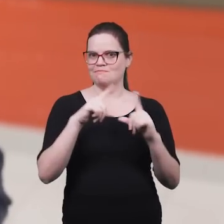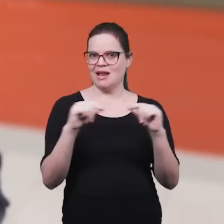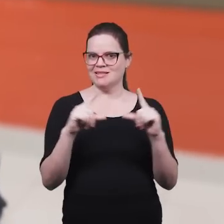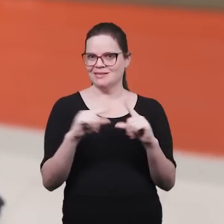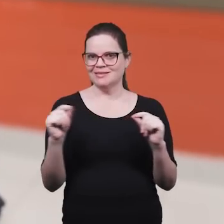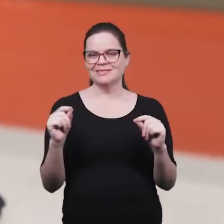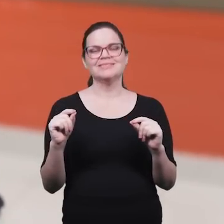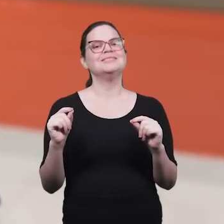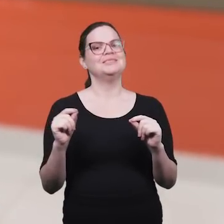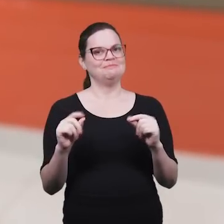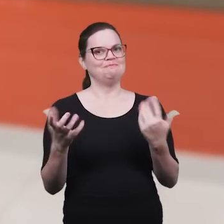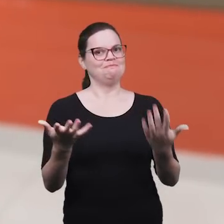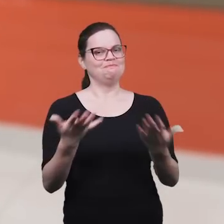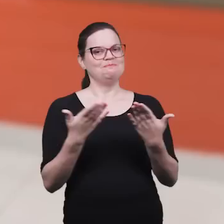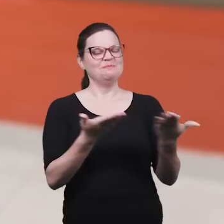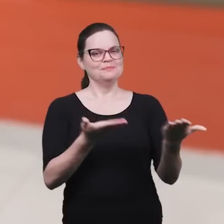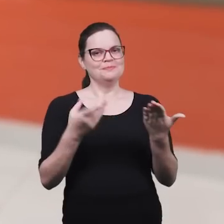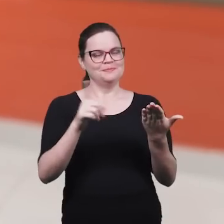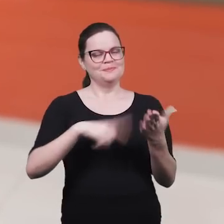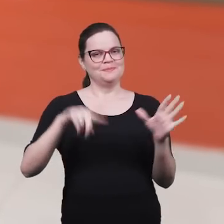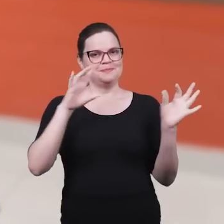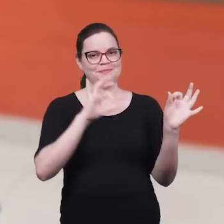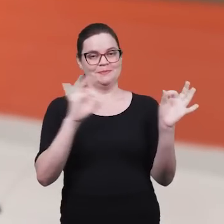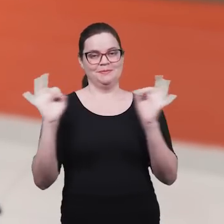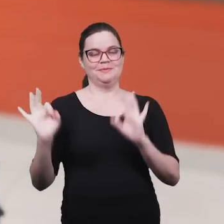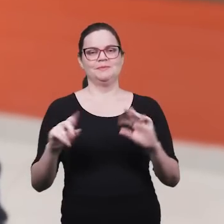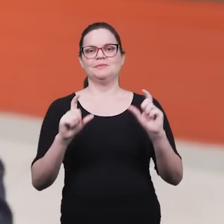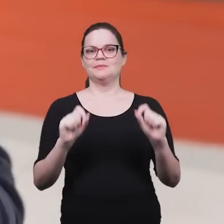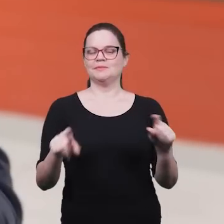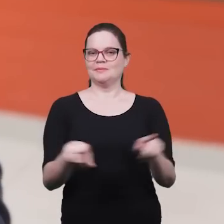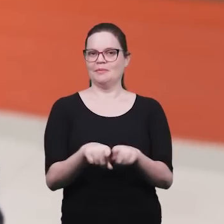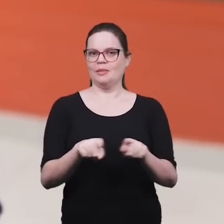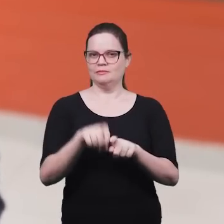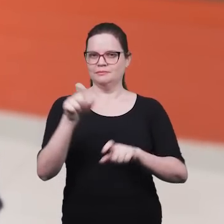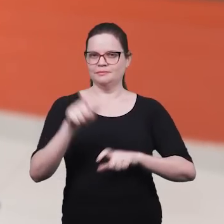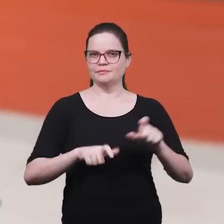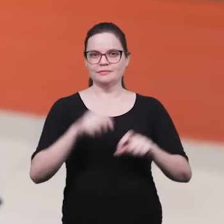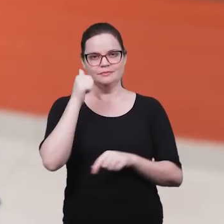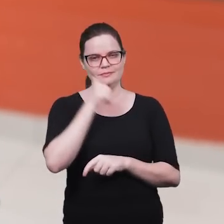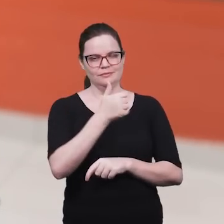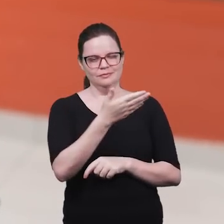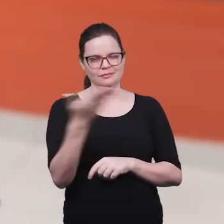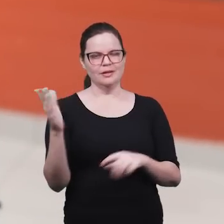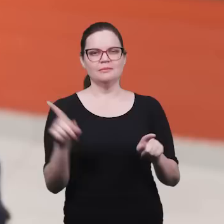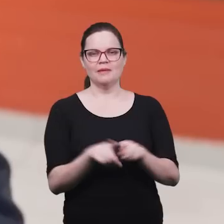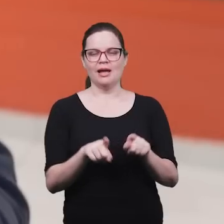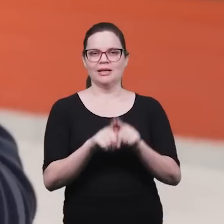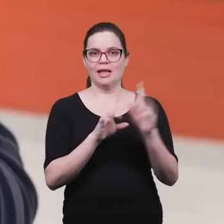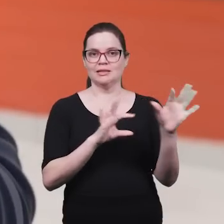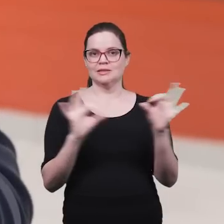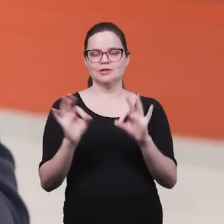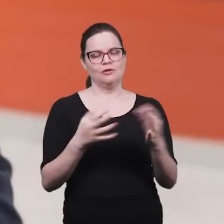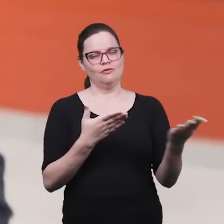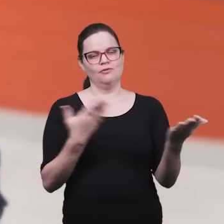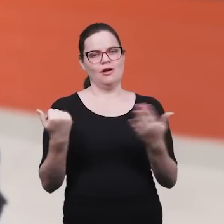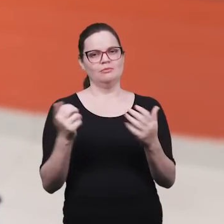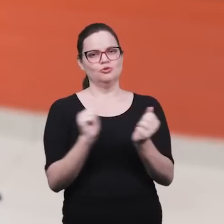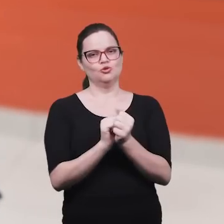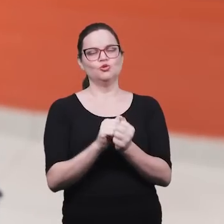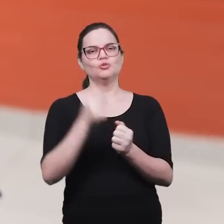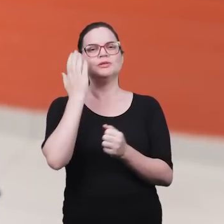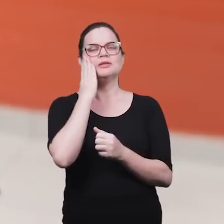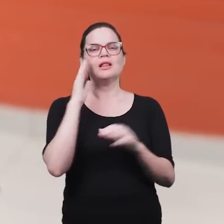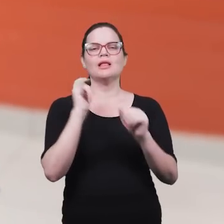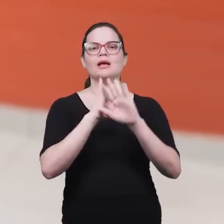aqui em Brasília. E eu queria convidar o senhor que nos assiste, a senhora que está nos prestigiando com a sua audiência, a acompanhar conosco um pouco